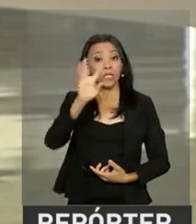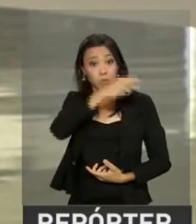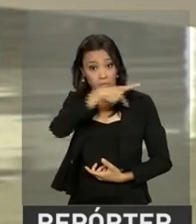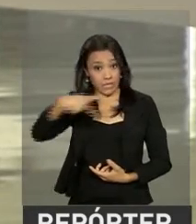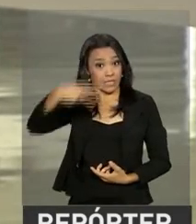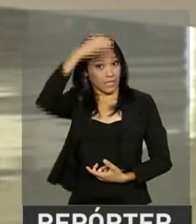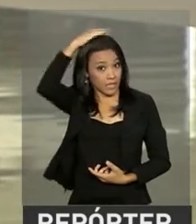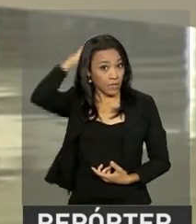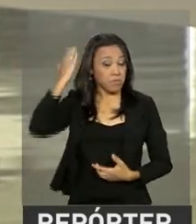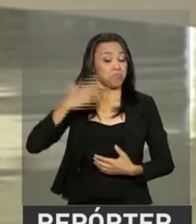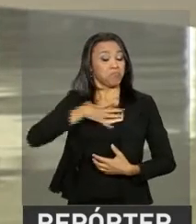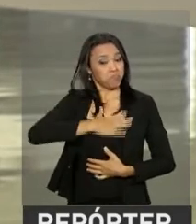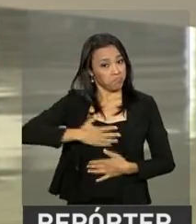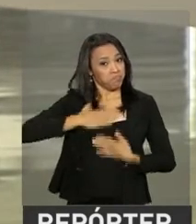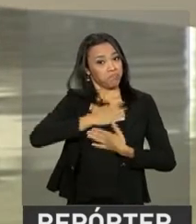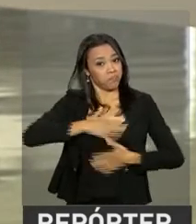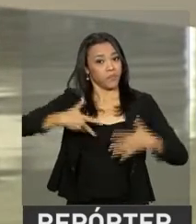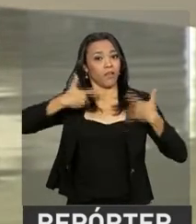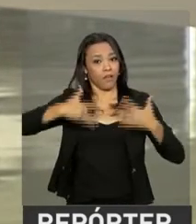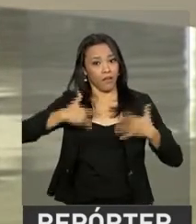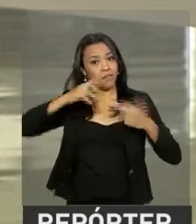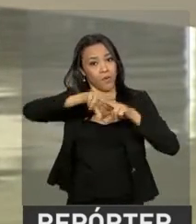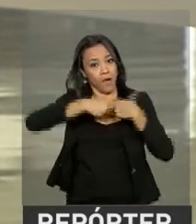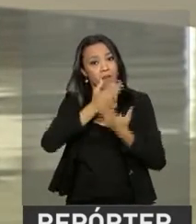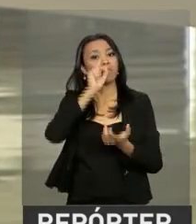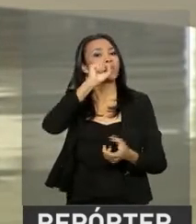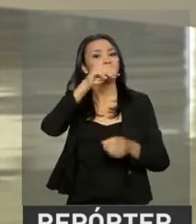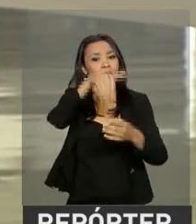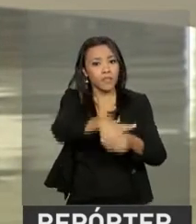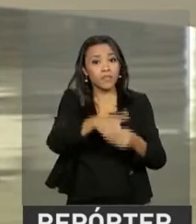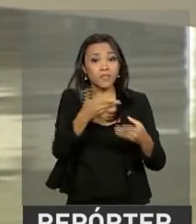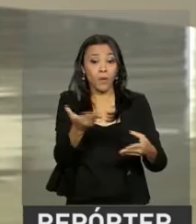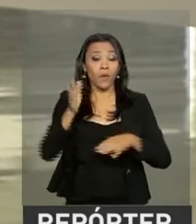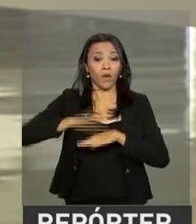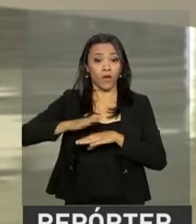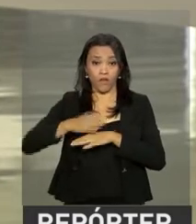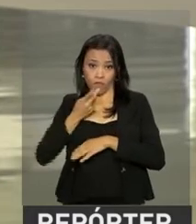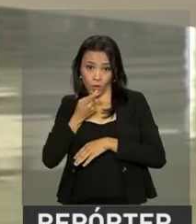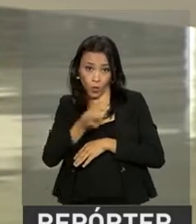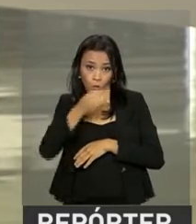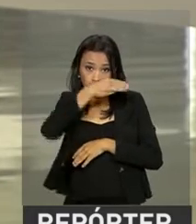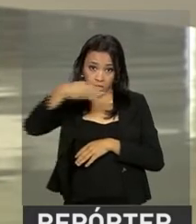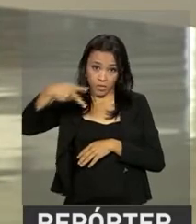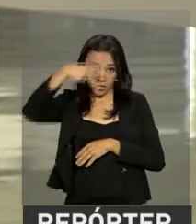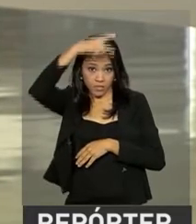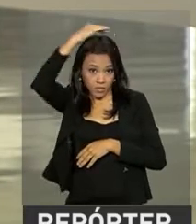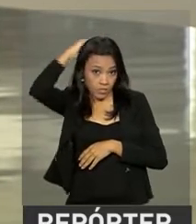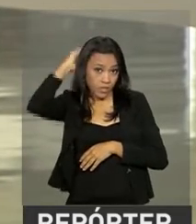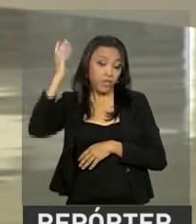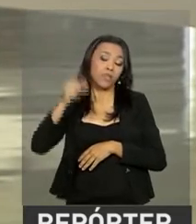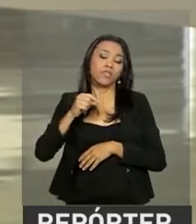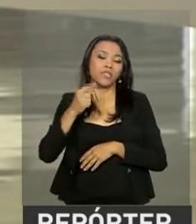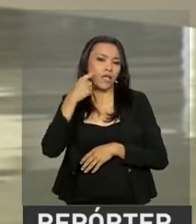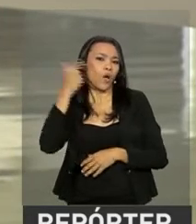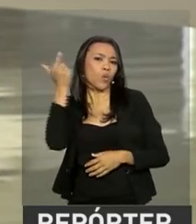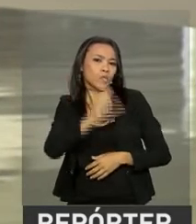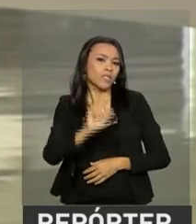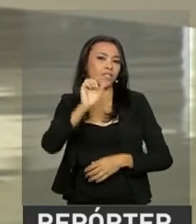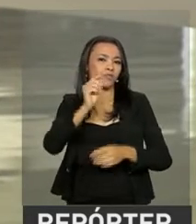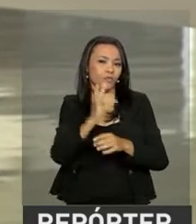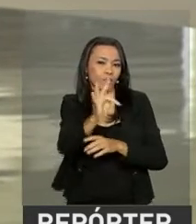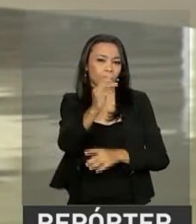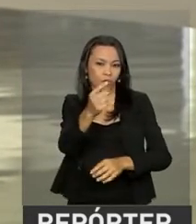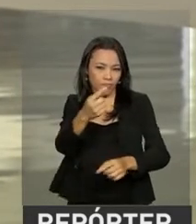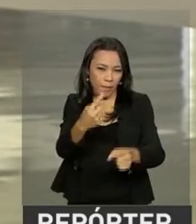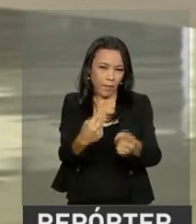está muito satisfeito com o resultado da votação. Segundo ele, o presidente afirmou que o Brasil está reencontrando a vocação de